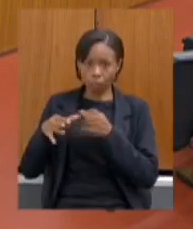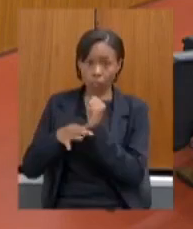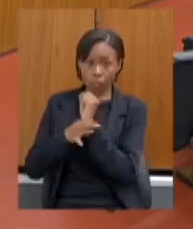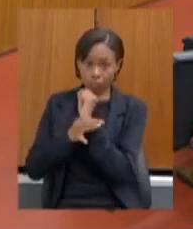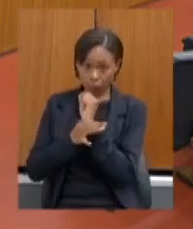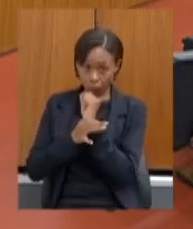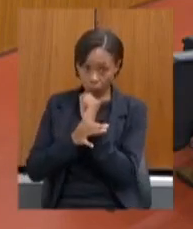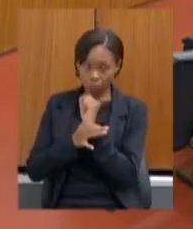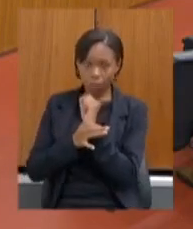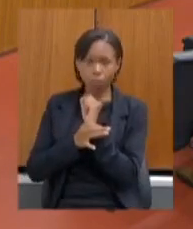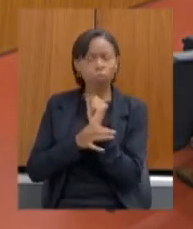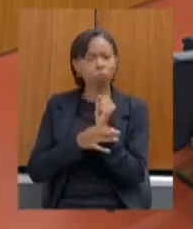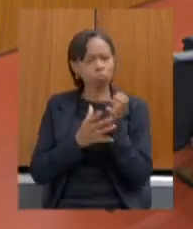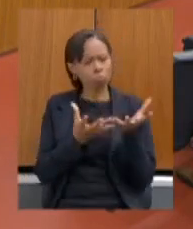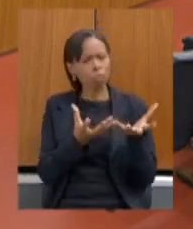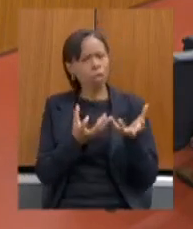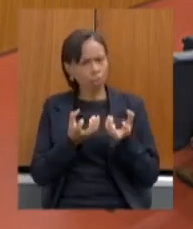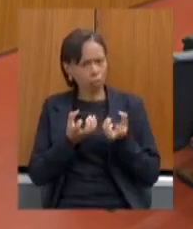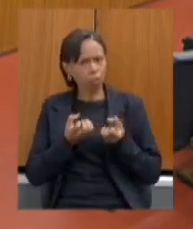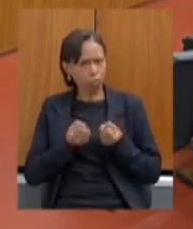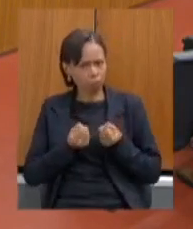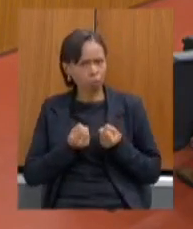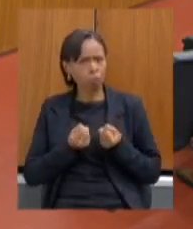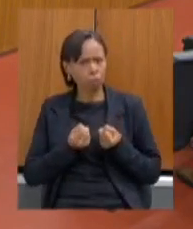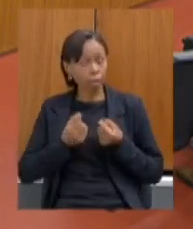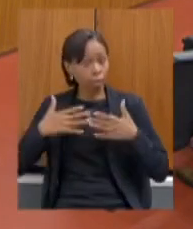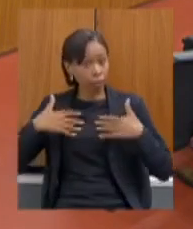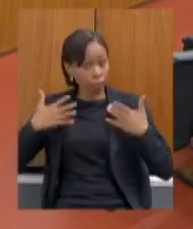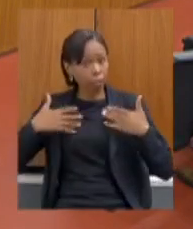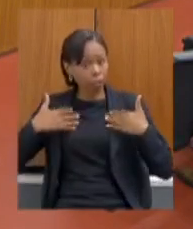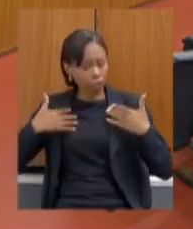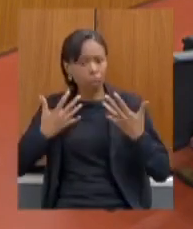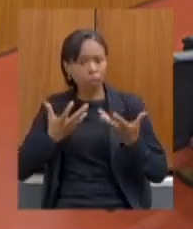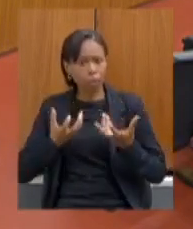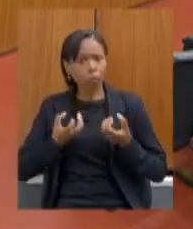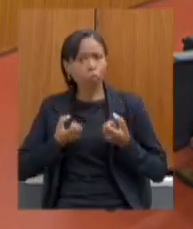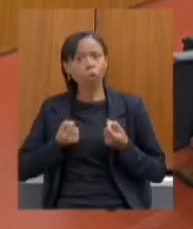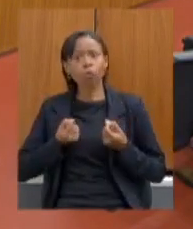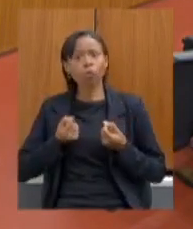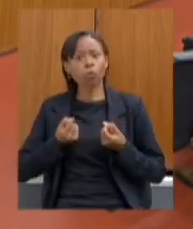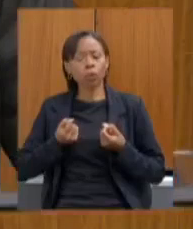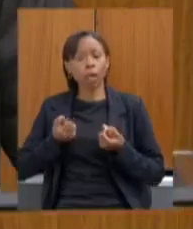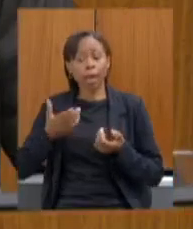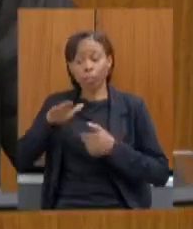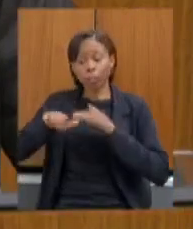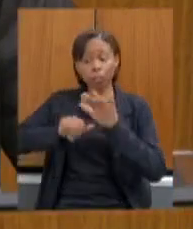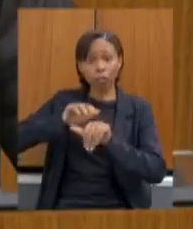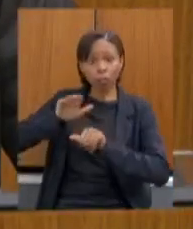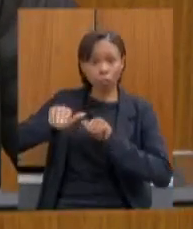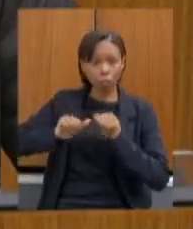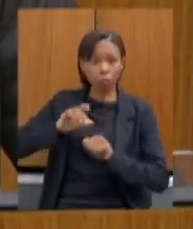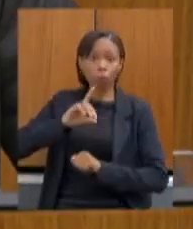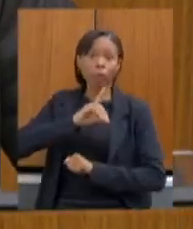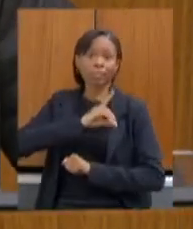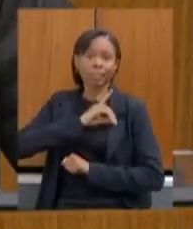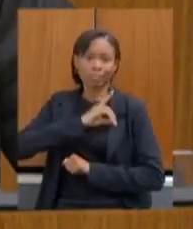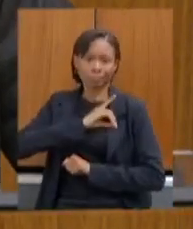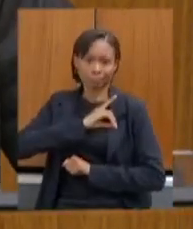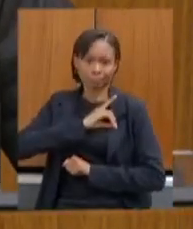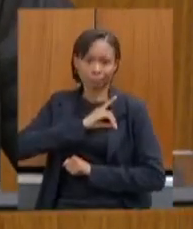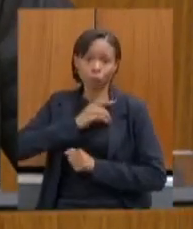recebemos com alegria a convocação dos delegados, do concurso dos delegados da Polícia Civil e de escrivães.